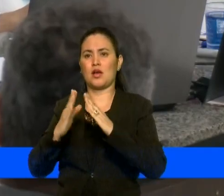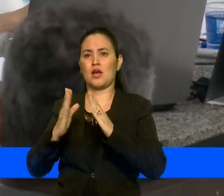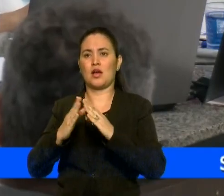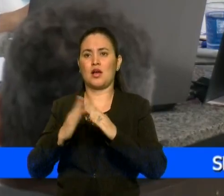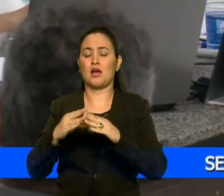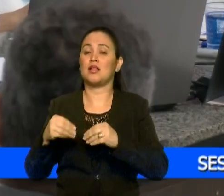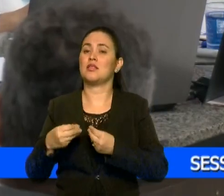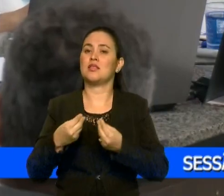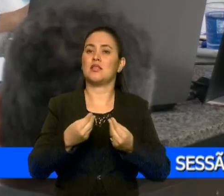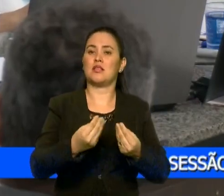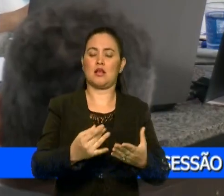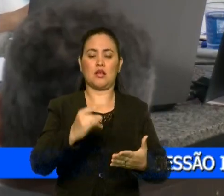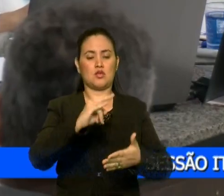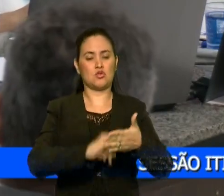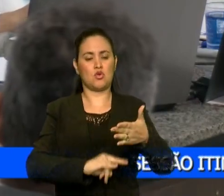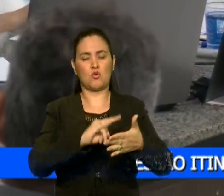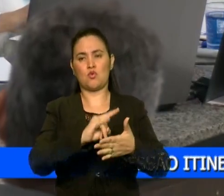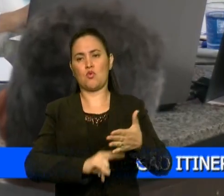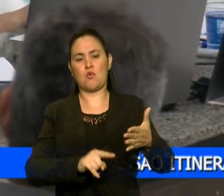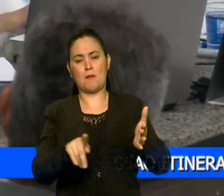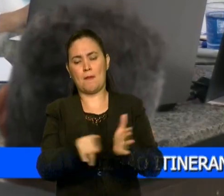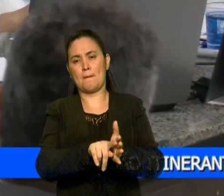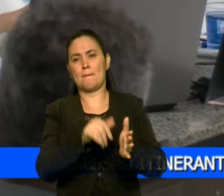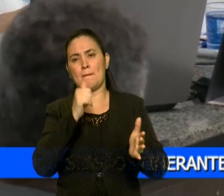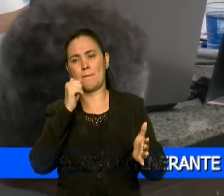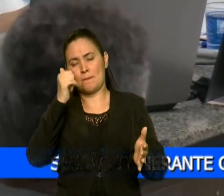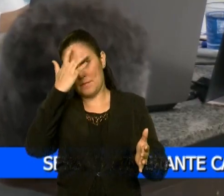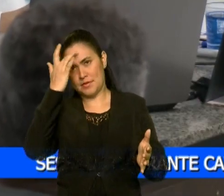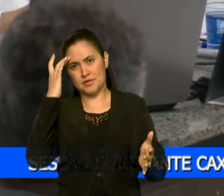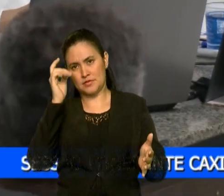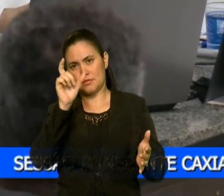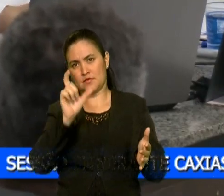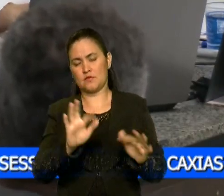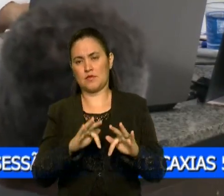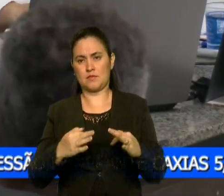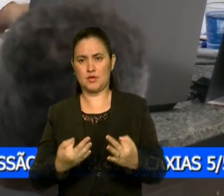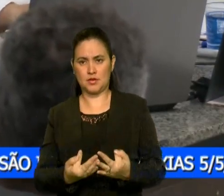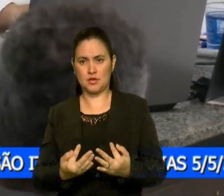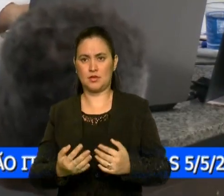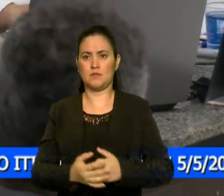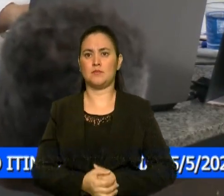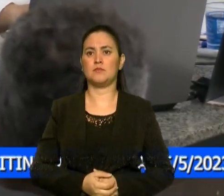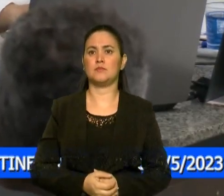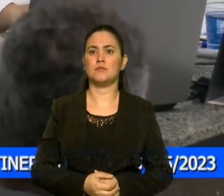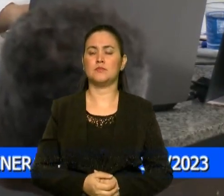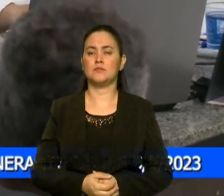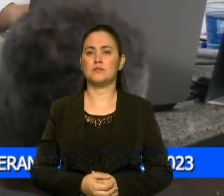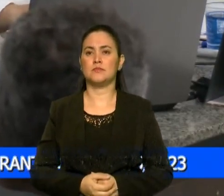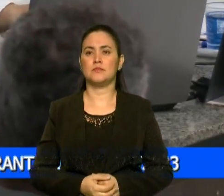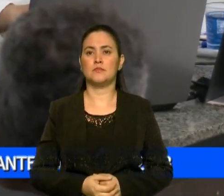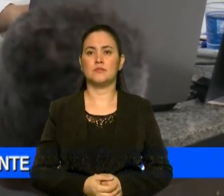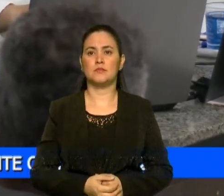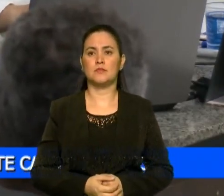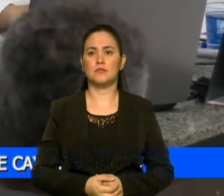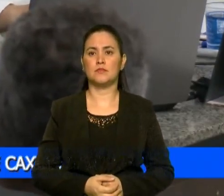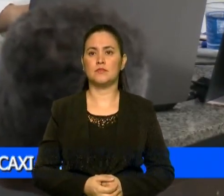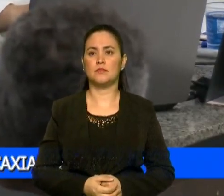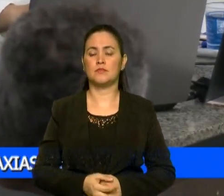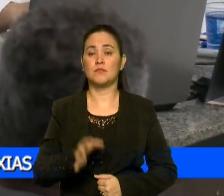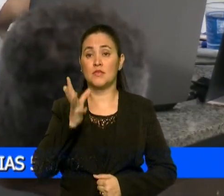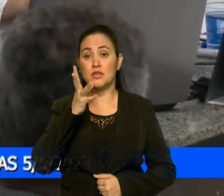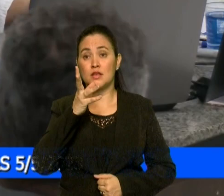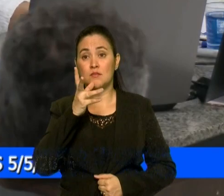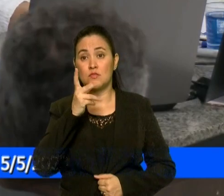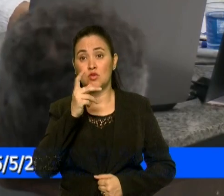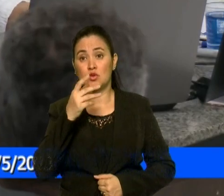essa obra aqui do lado, uma obra que custou a execução 4 anos, mas uma obra que custou 25 milhões